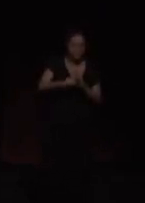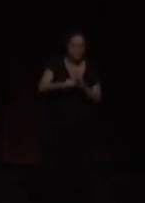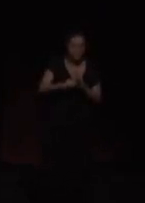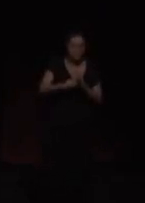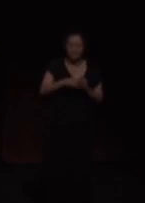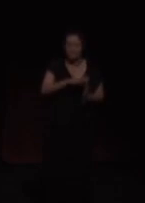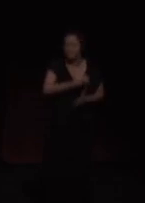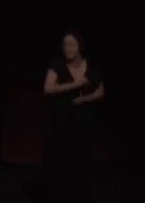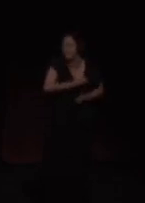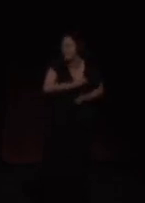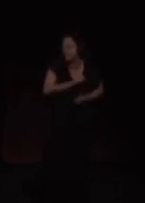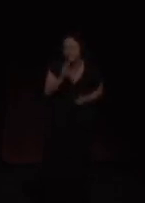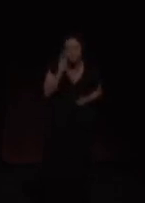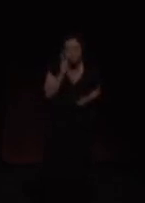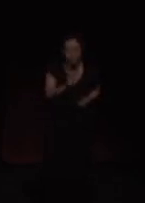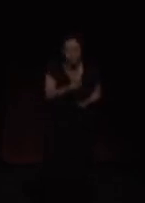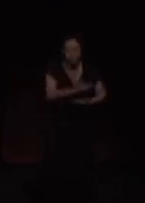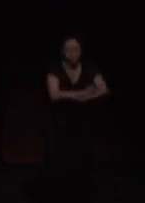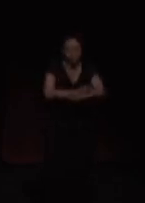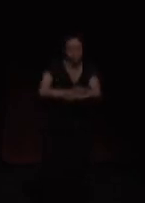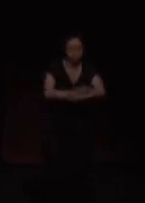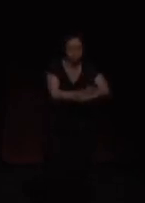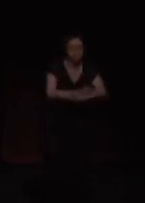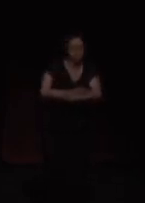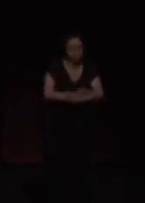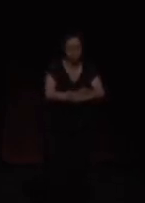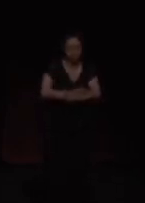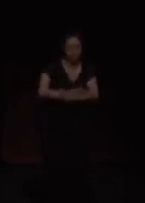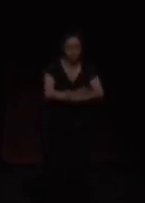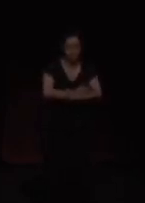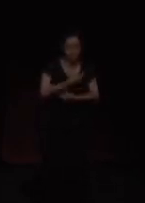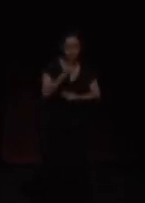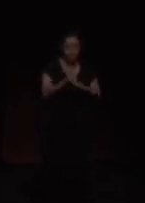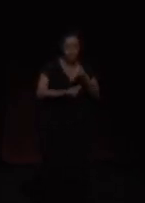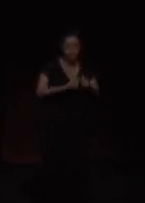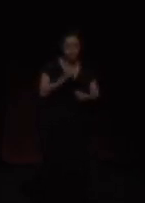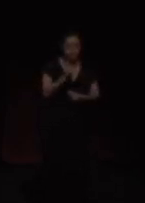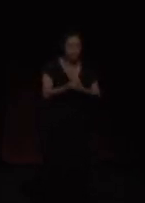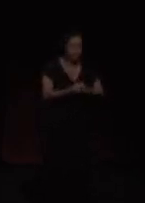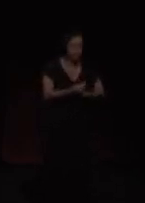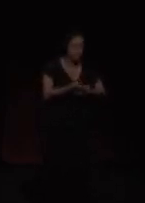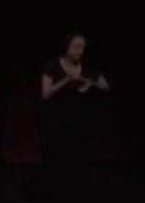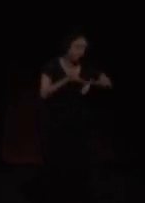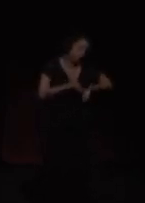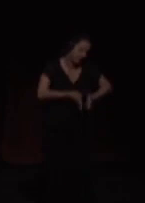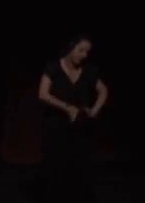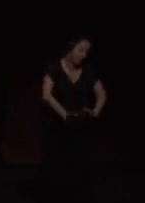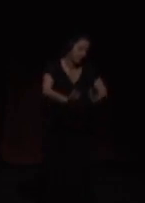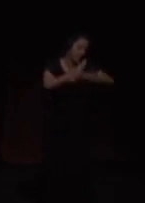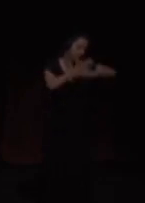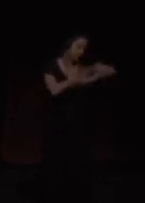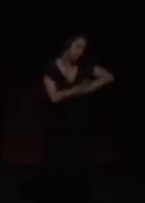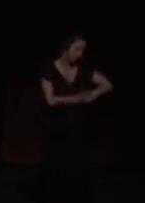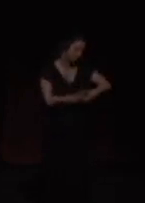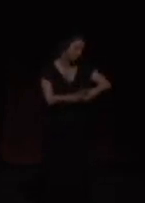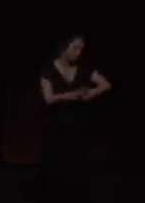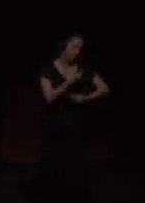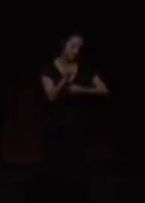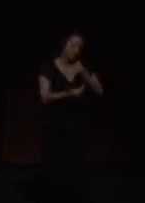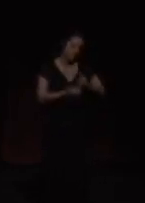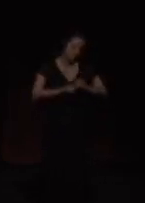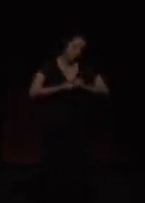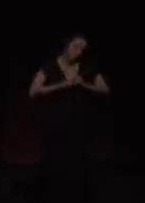isso nos bebês. Ver como eles nascem, o que Emília comentou, como nasce a